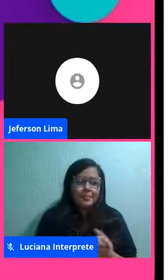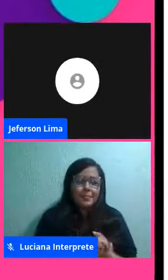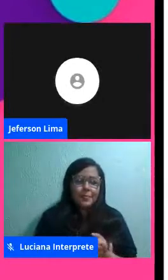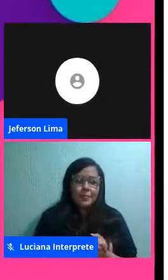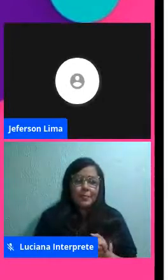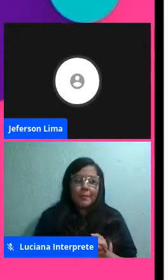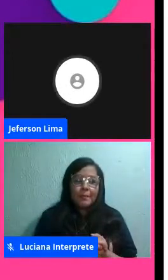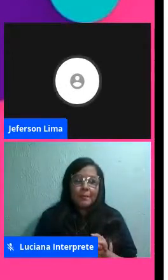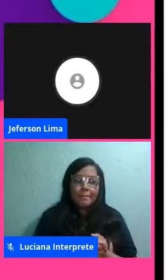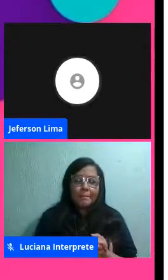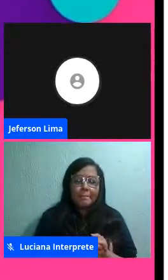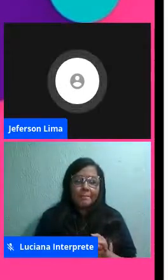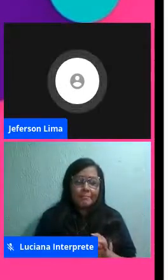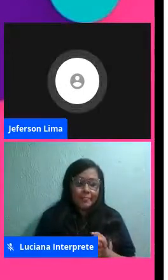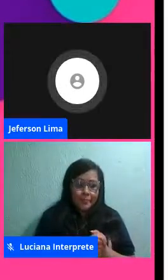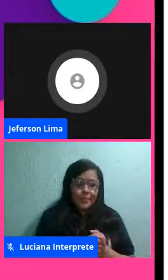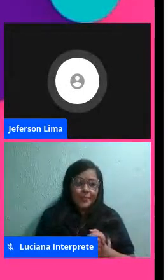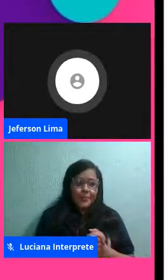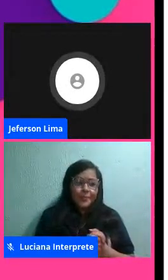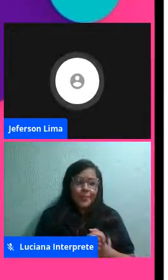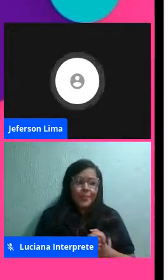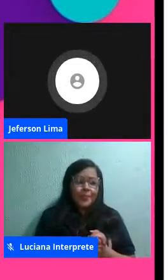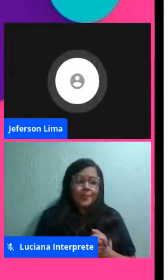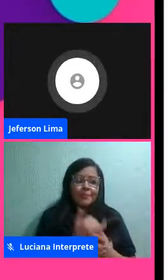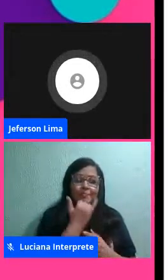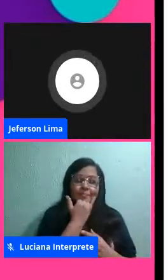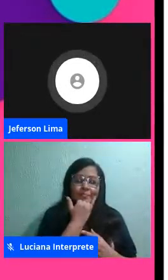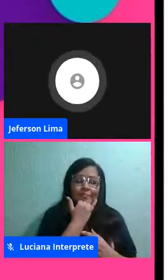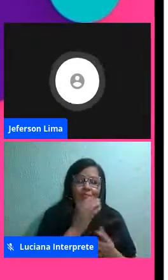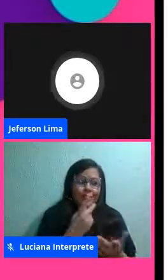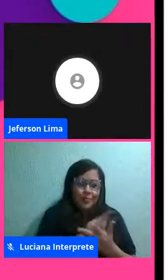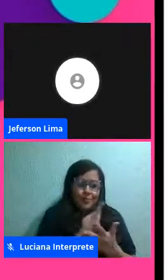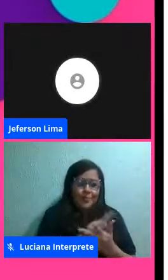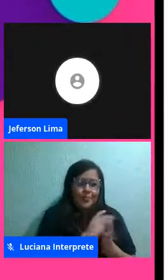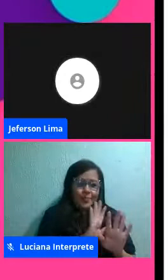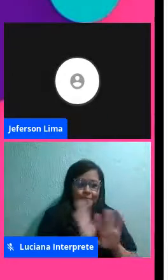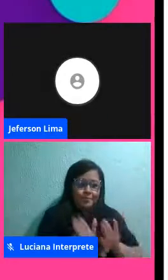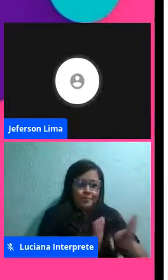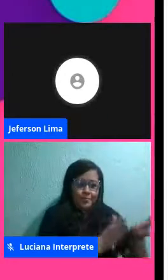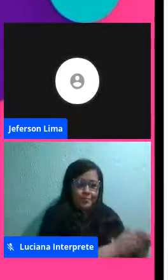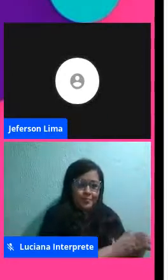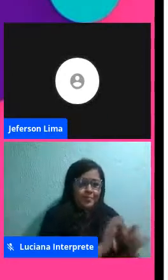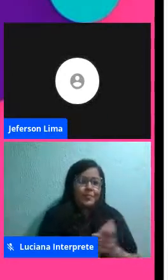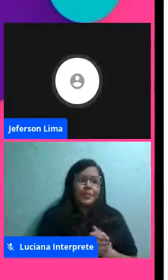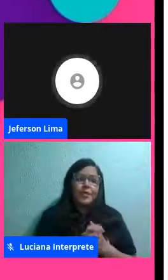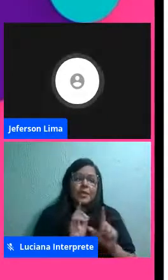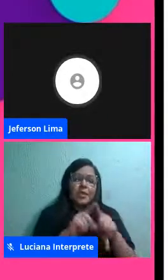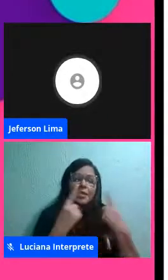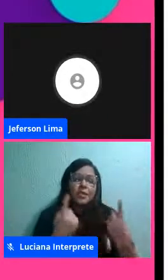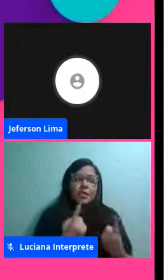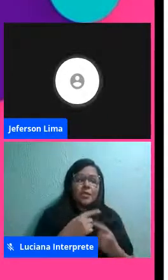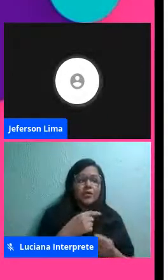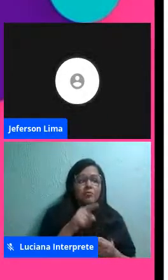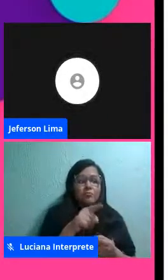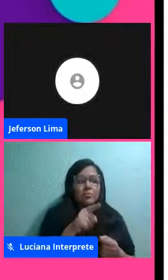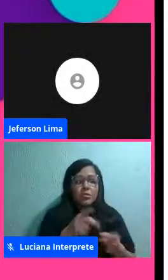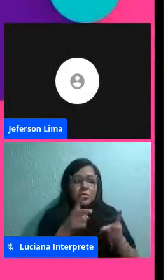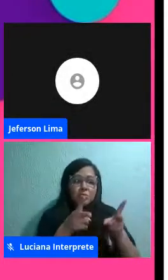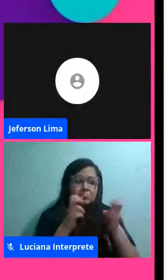Opa, tinha dado algum erro ali também. Por que a gente vai ser capaz aqui de fazer a mesma coisa dentro do Arduino? Deixa eu dar uma olhadinha aqui. Talvez meu tempo...